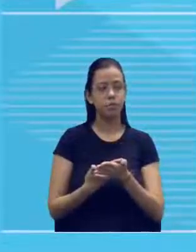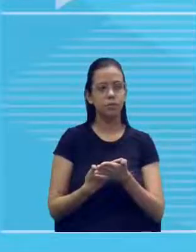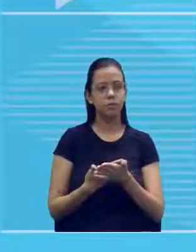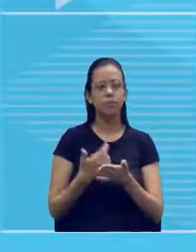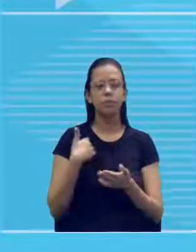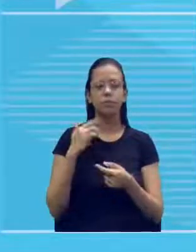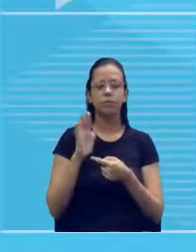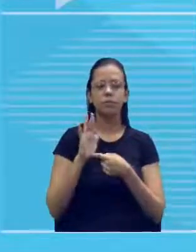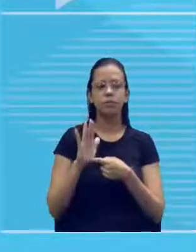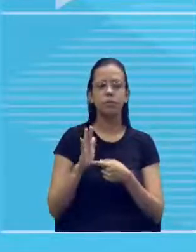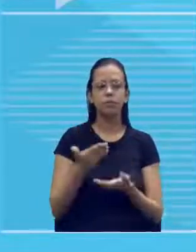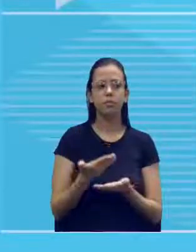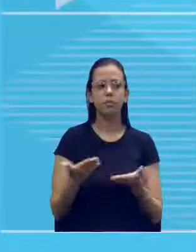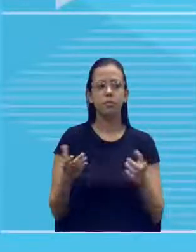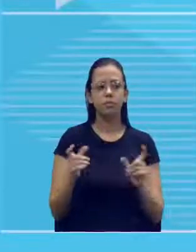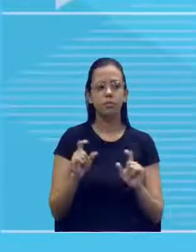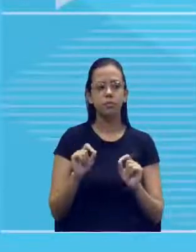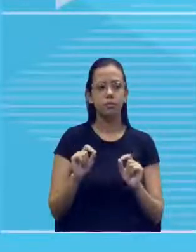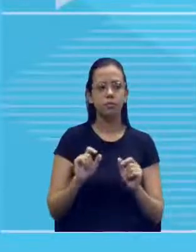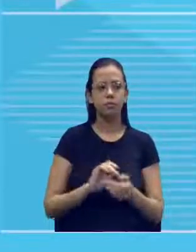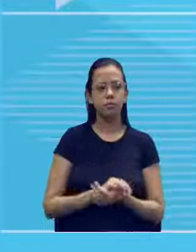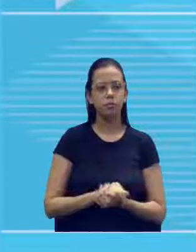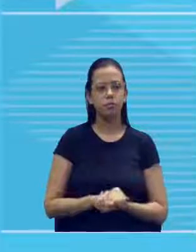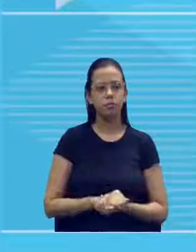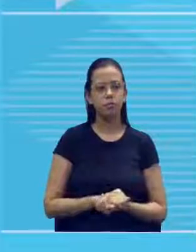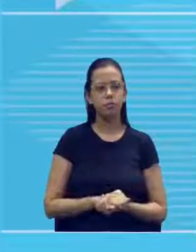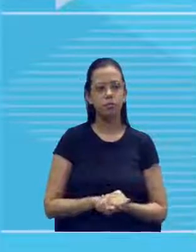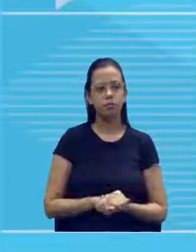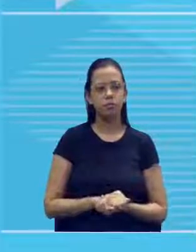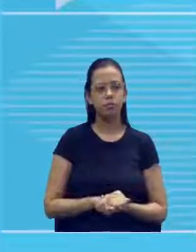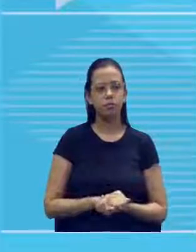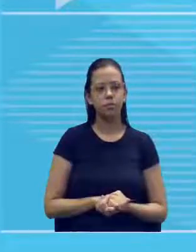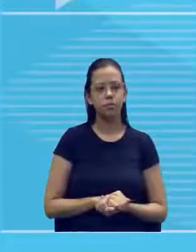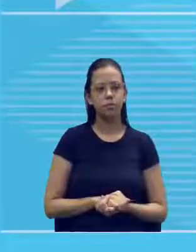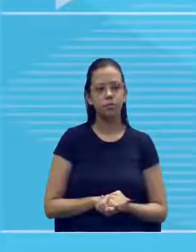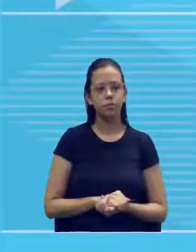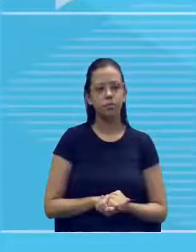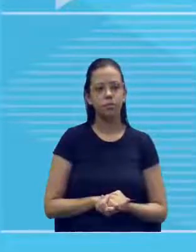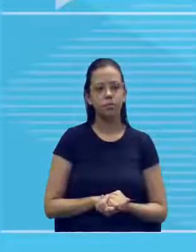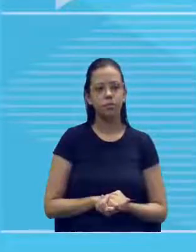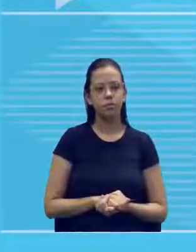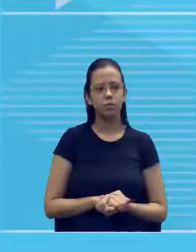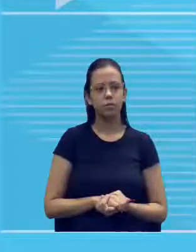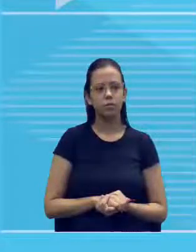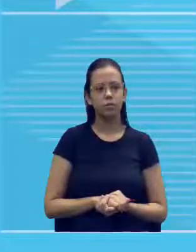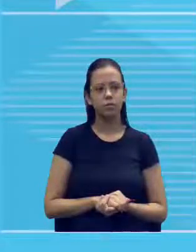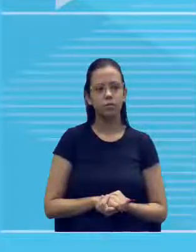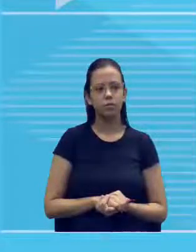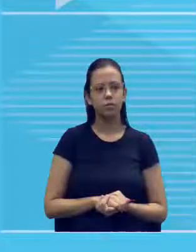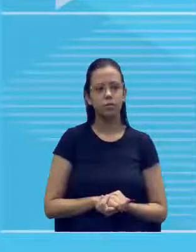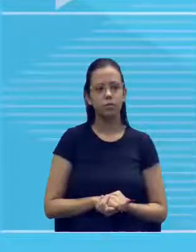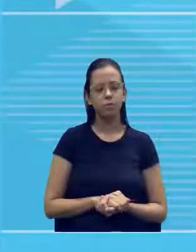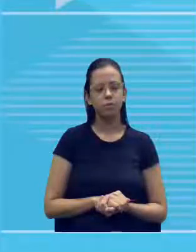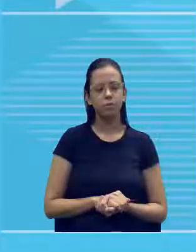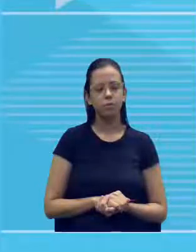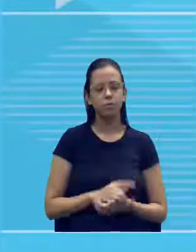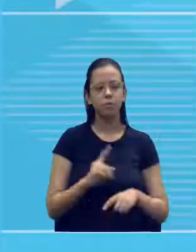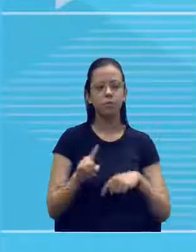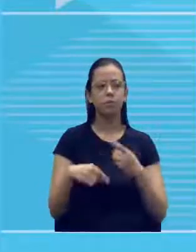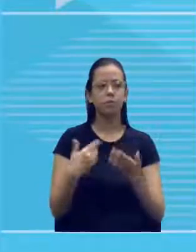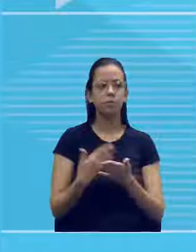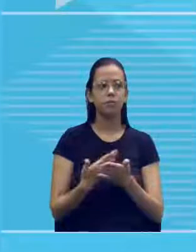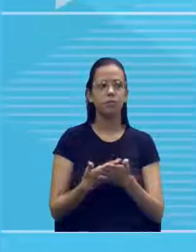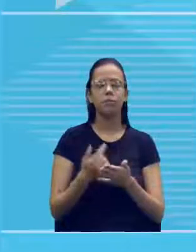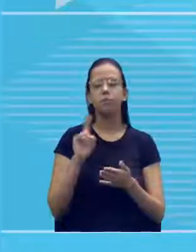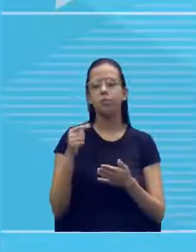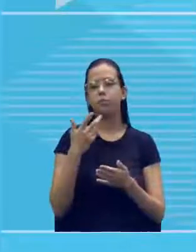para vocês até aqui. Na nossa próxima aula, a gente vai falar de danças latinas. Mas a gente também vai